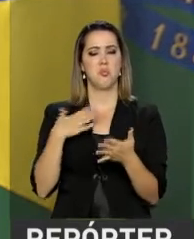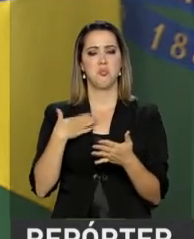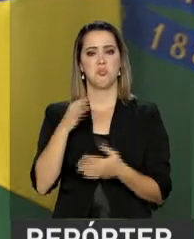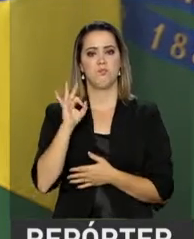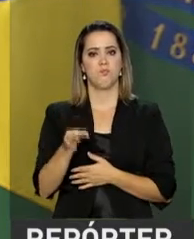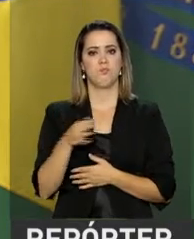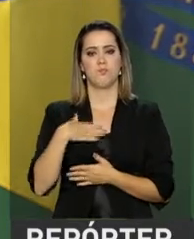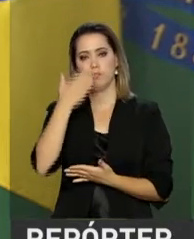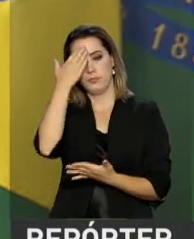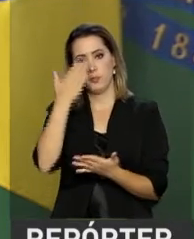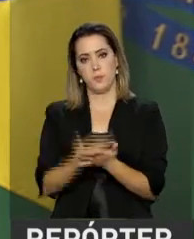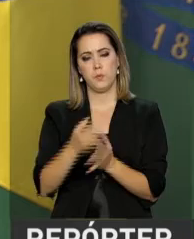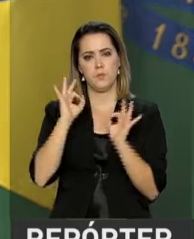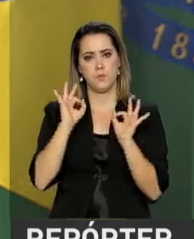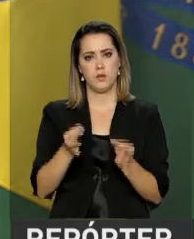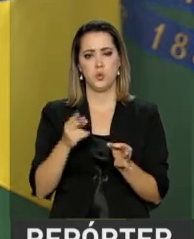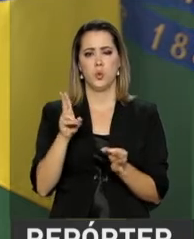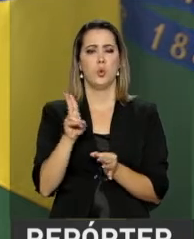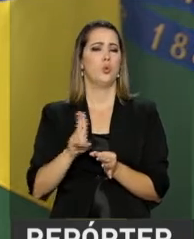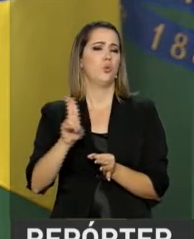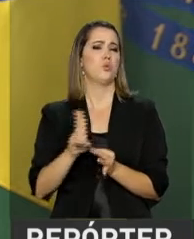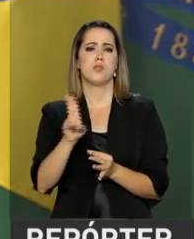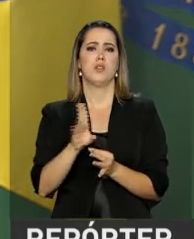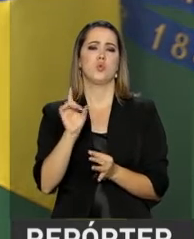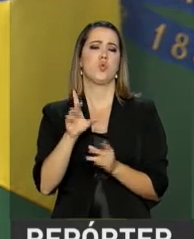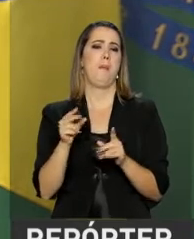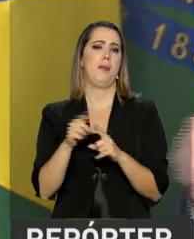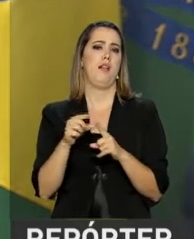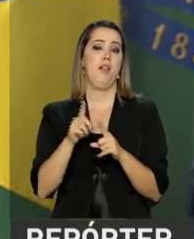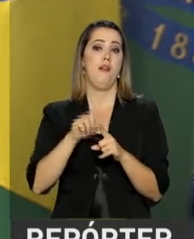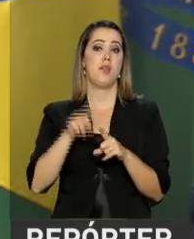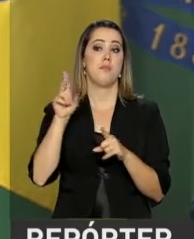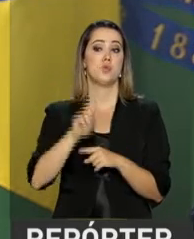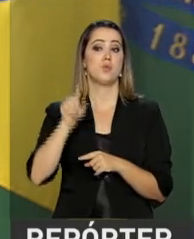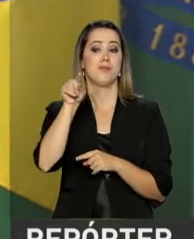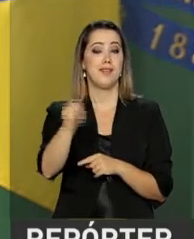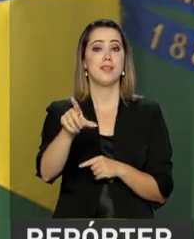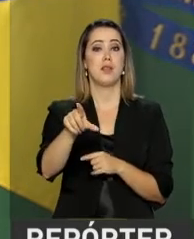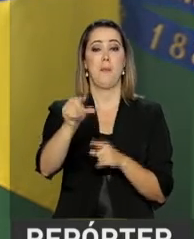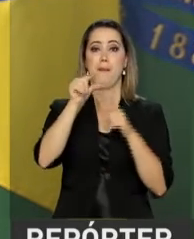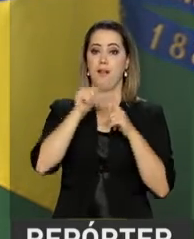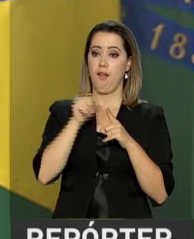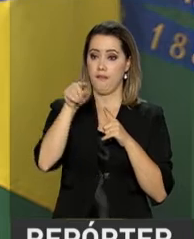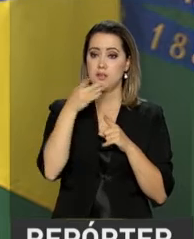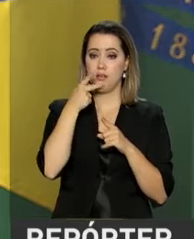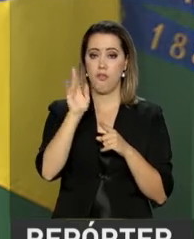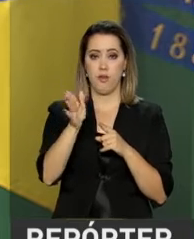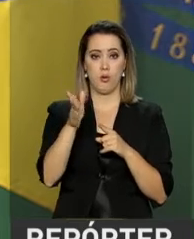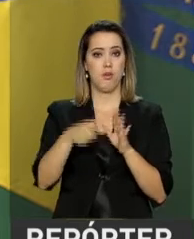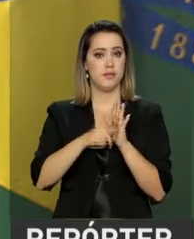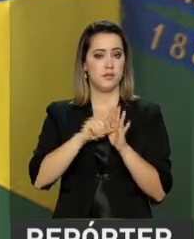certeza e convicção não estou usando apenas palavras mas estou usando as palavras que o sérgio leitão mencionou